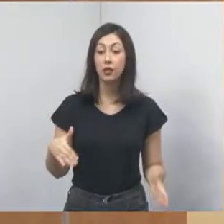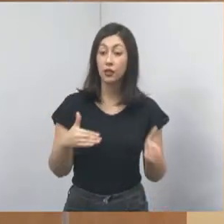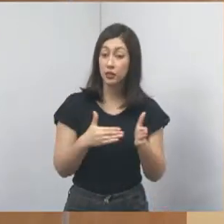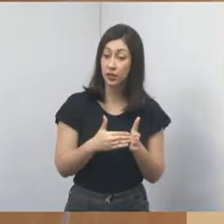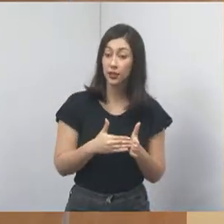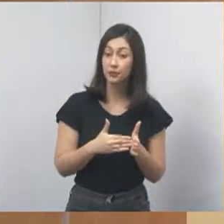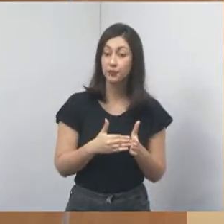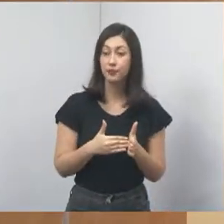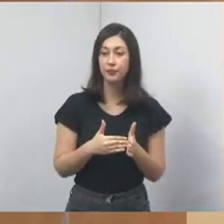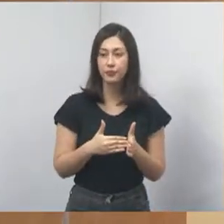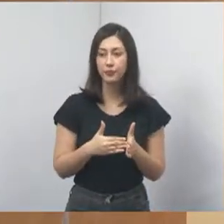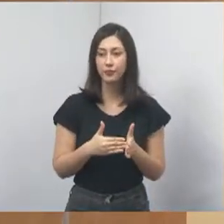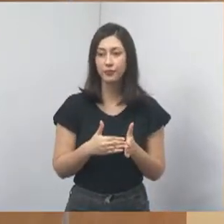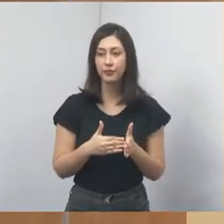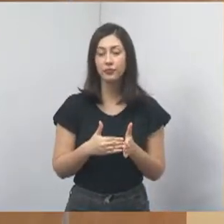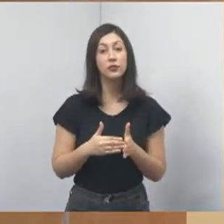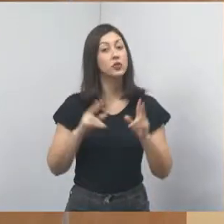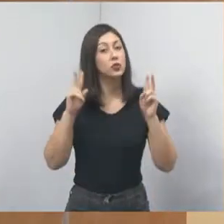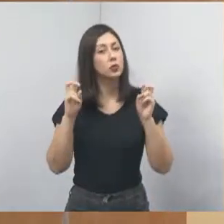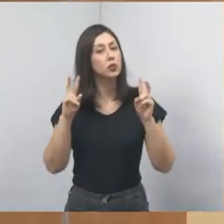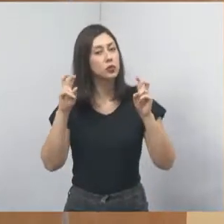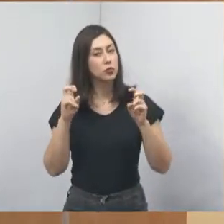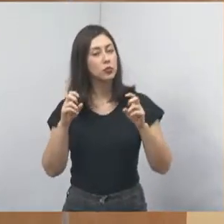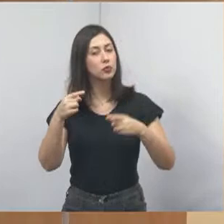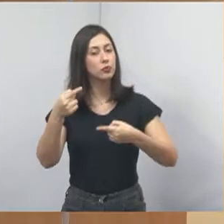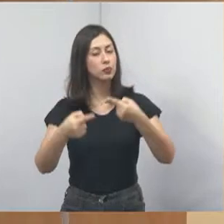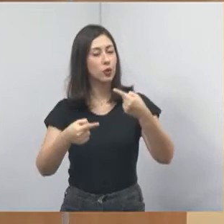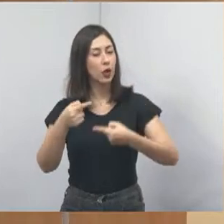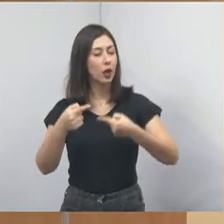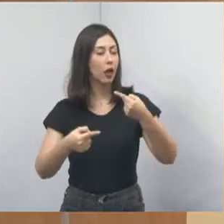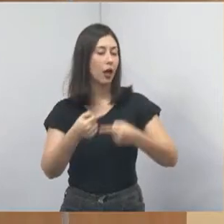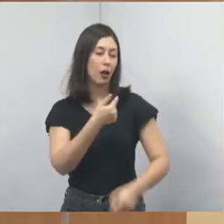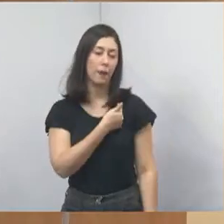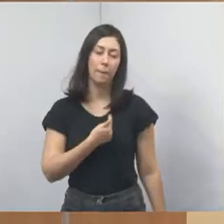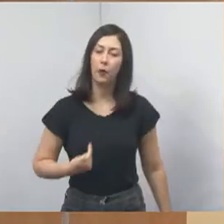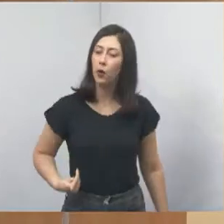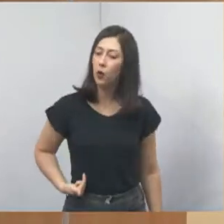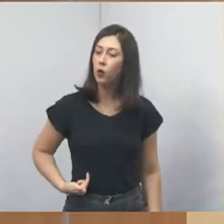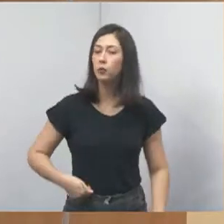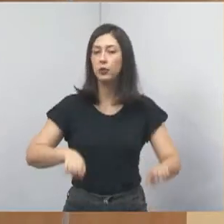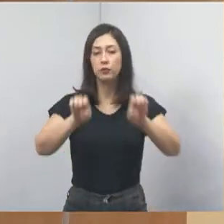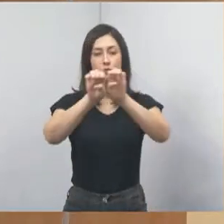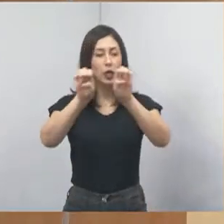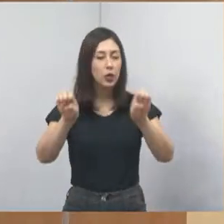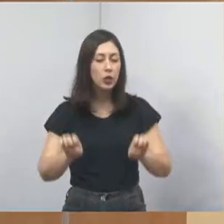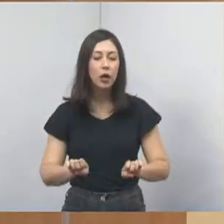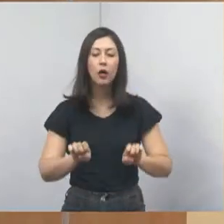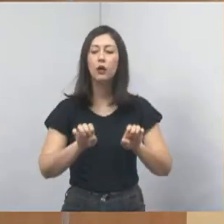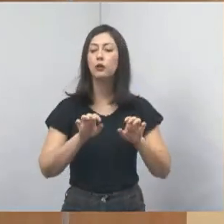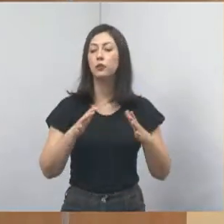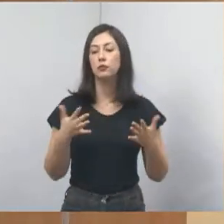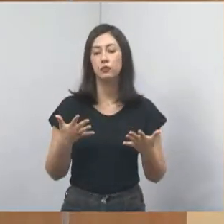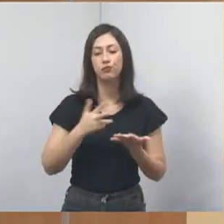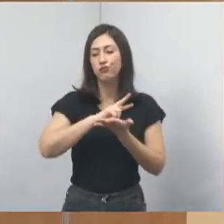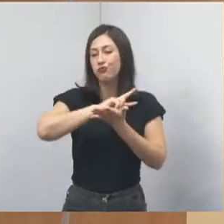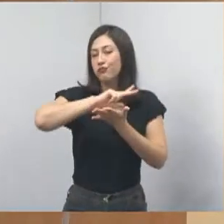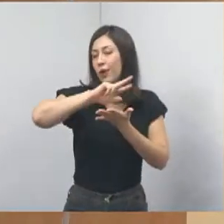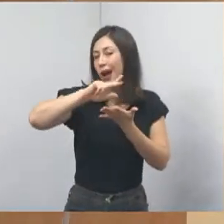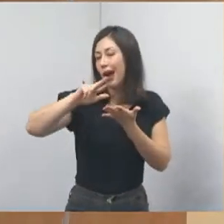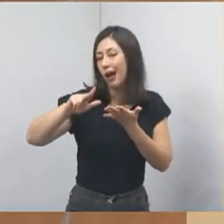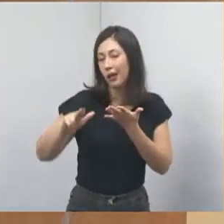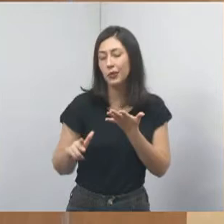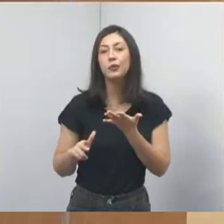até, obviamente, a questão das políticas públicas, a questão estrutural, enfim, nas várias esferas